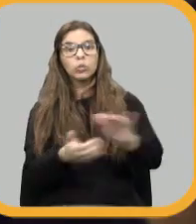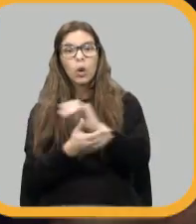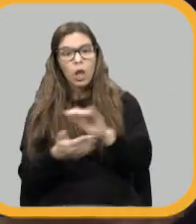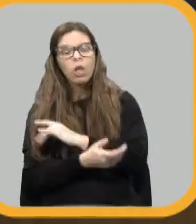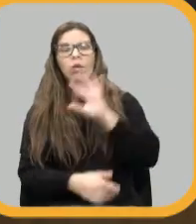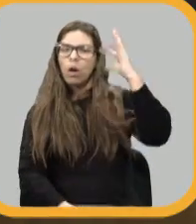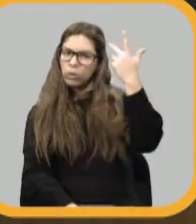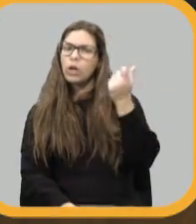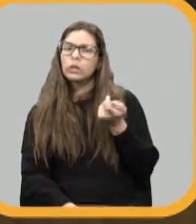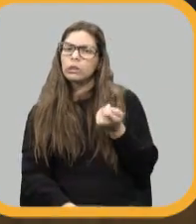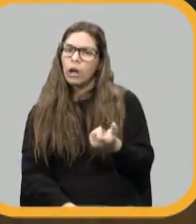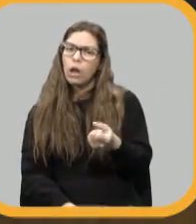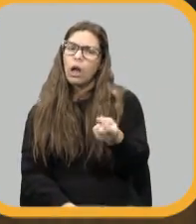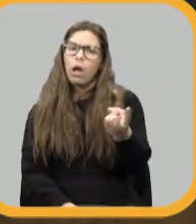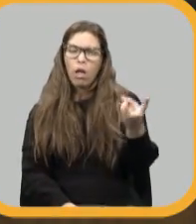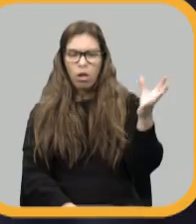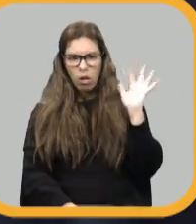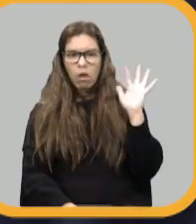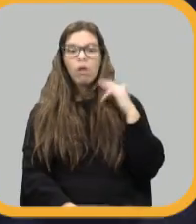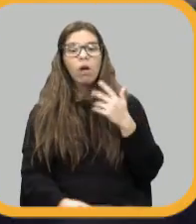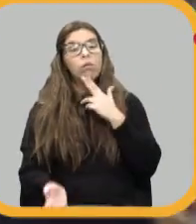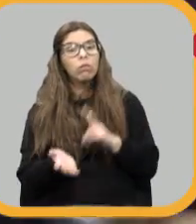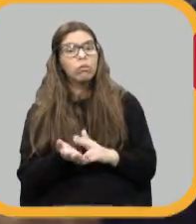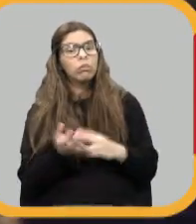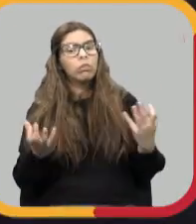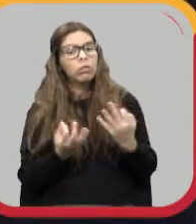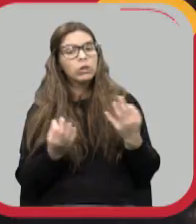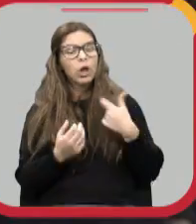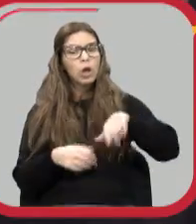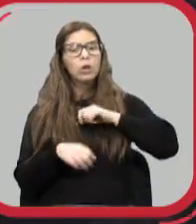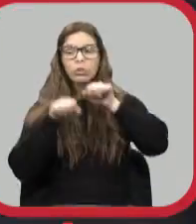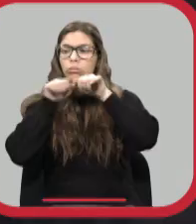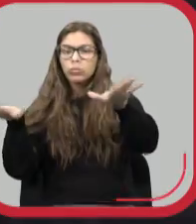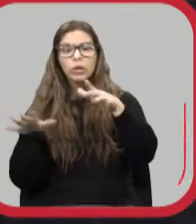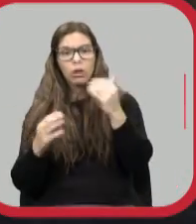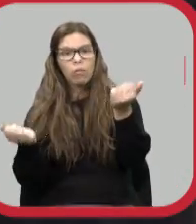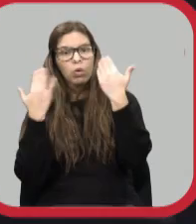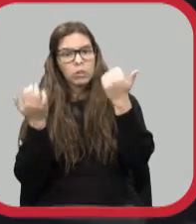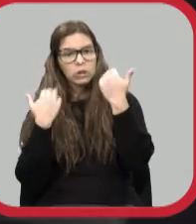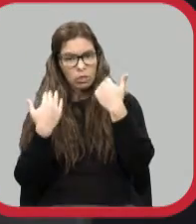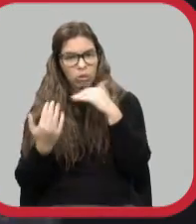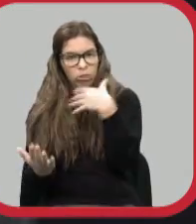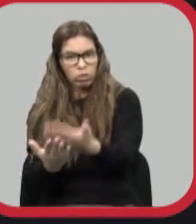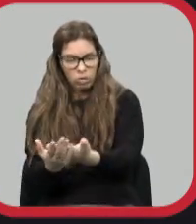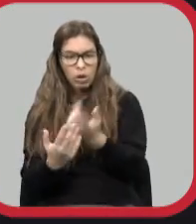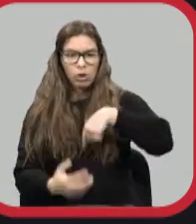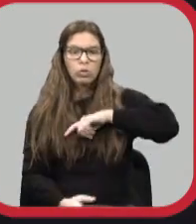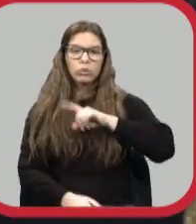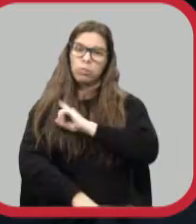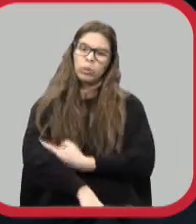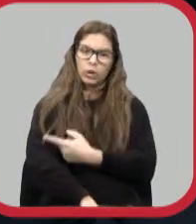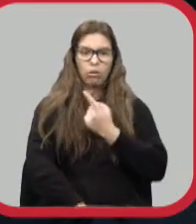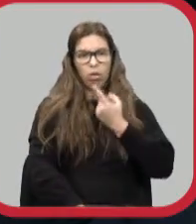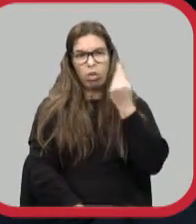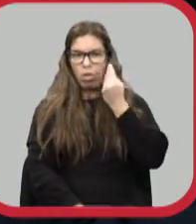isso acontece muito, porque na verdade nós somos amplificadores de mensagens, não é? E tudo aquilo o poder que nós temos